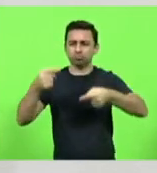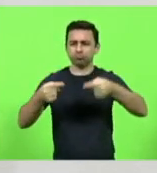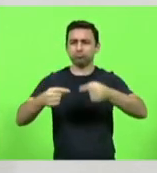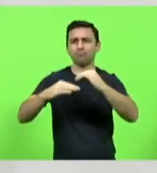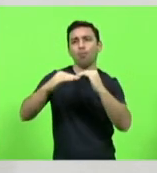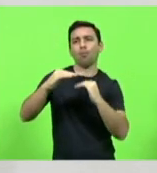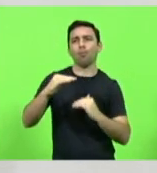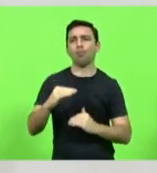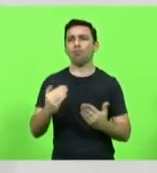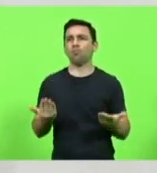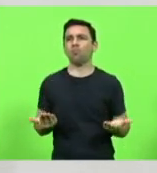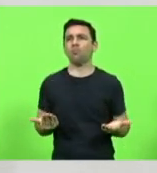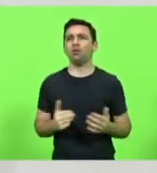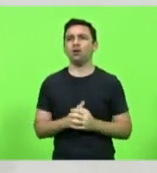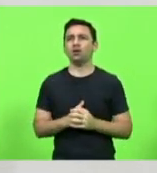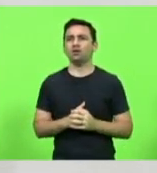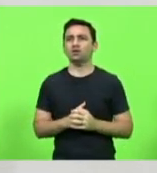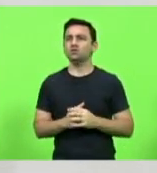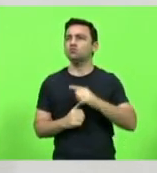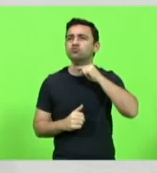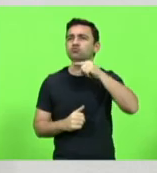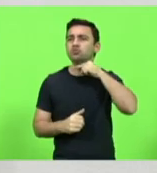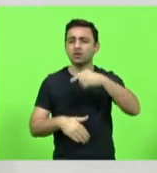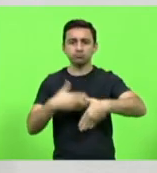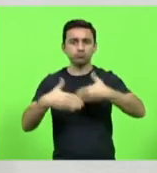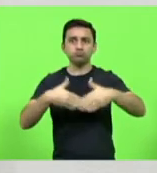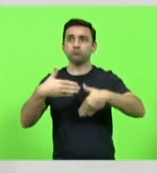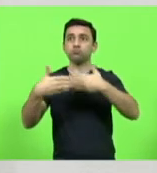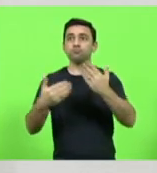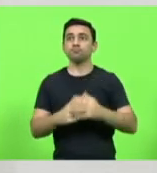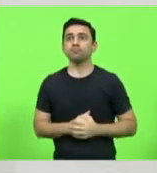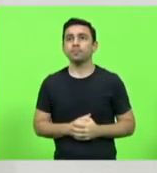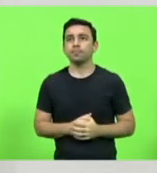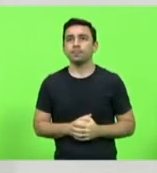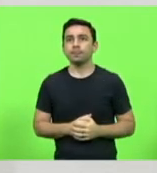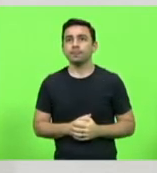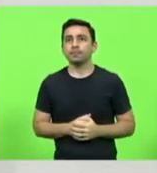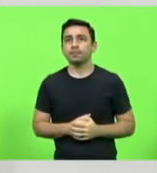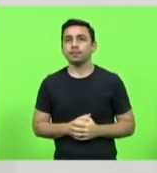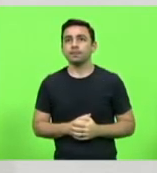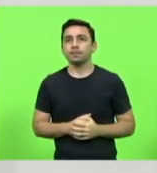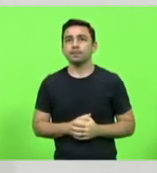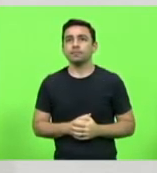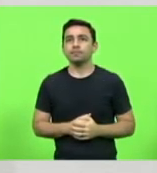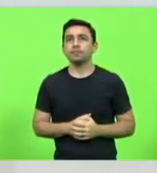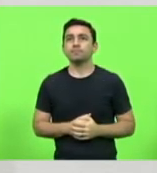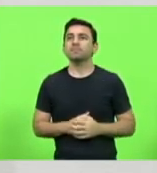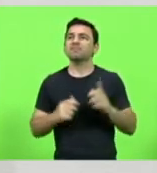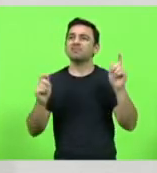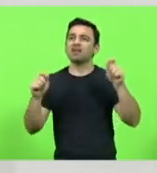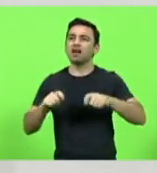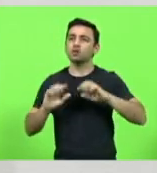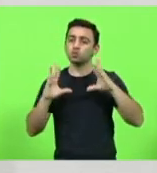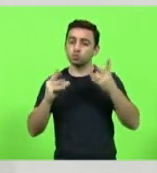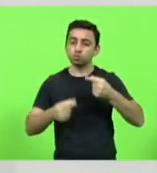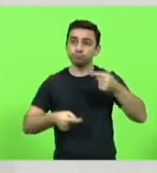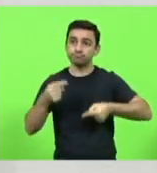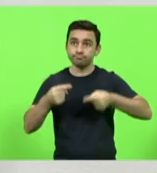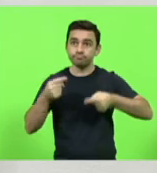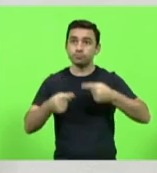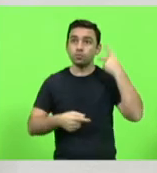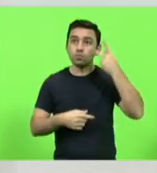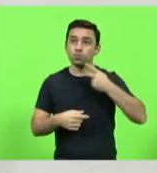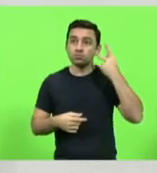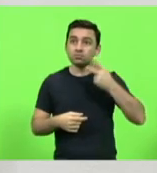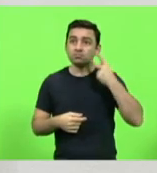baixo, não leva a lugar nenhum e faz com que essa briga política aqui também